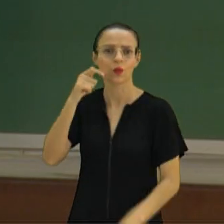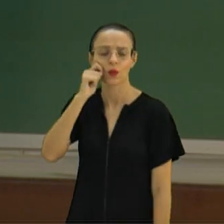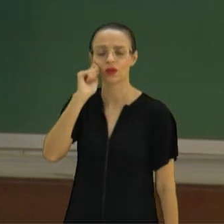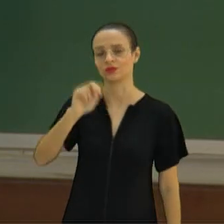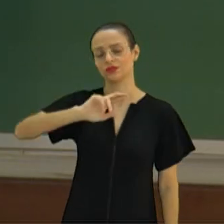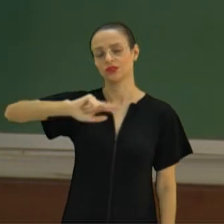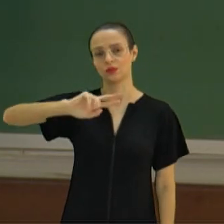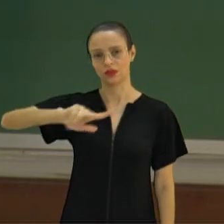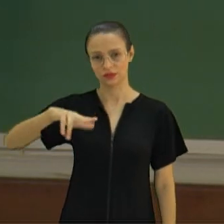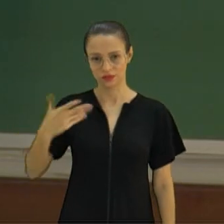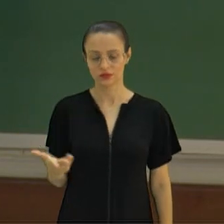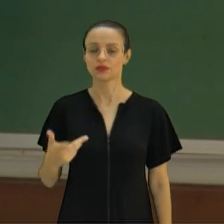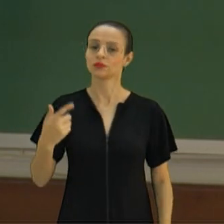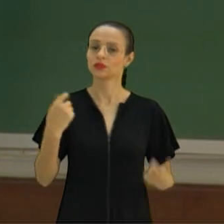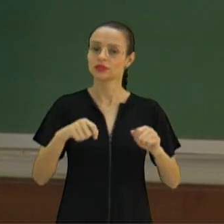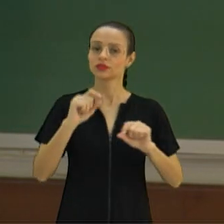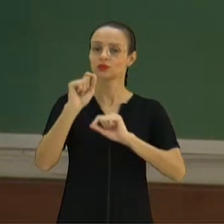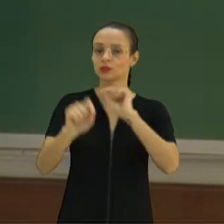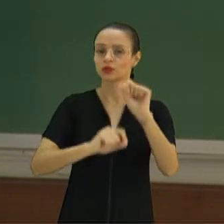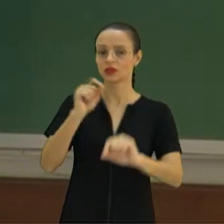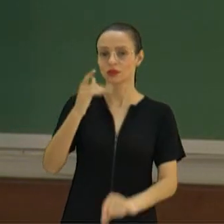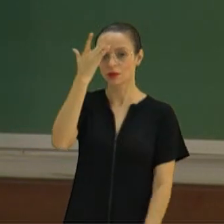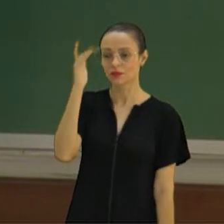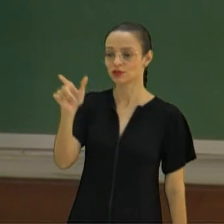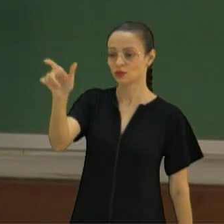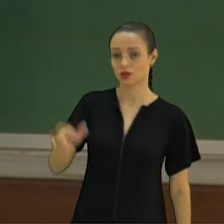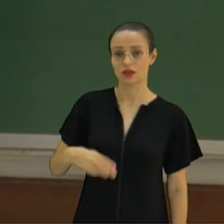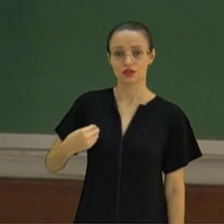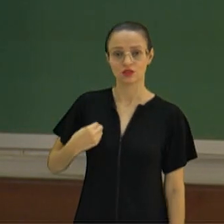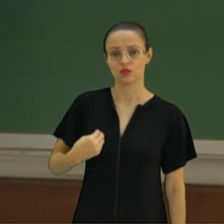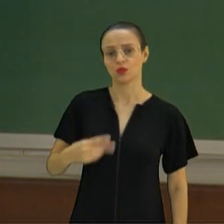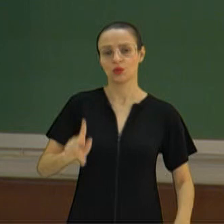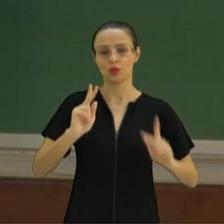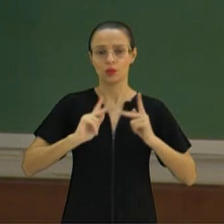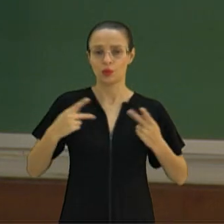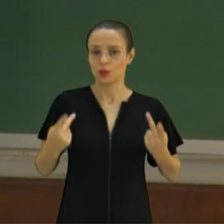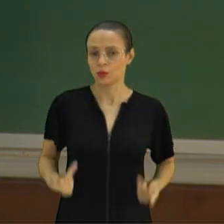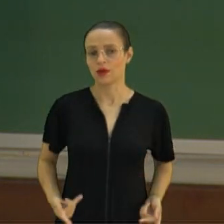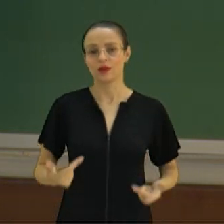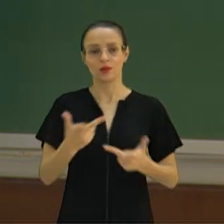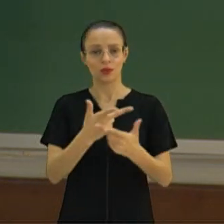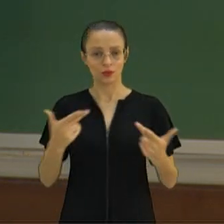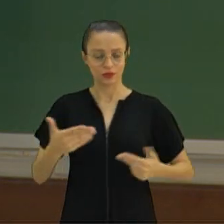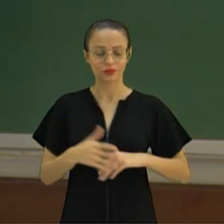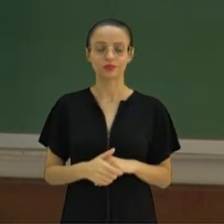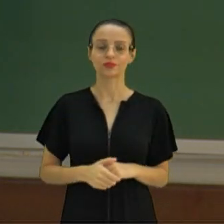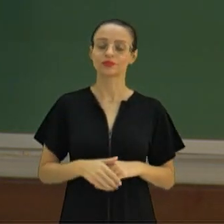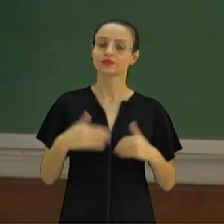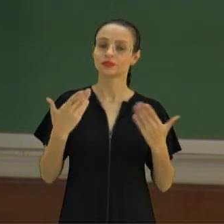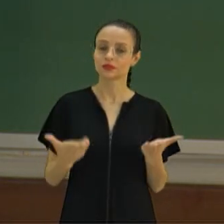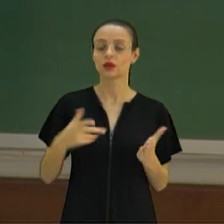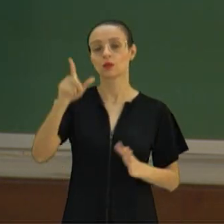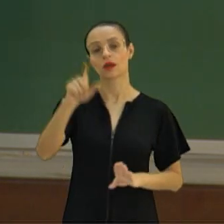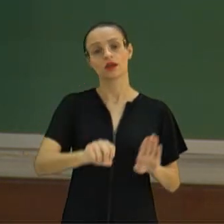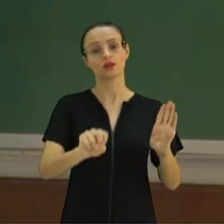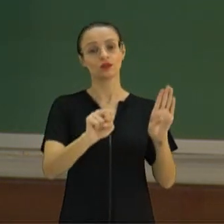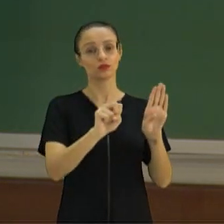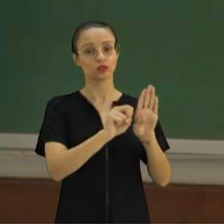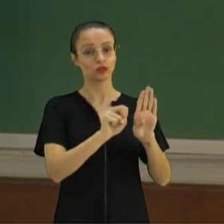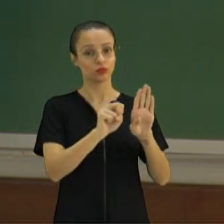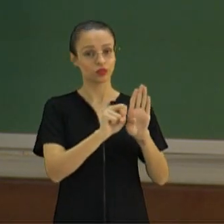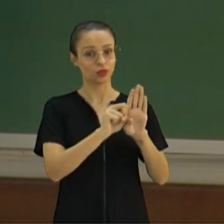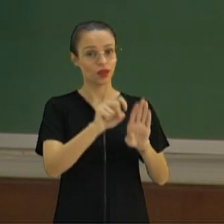né? Precisa de alguém para existir, né? Precisa do ser humano, de algum ser para existir. Então, é um substantivo,